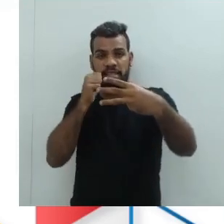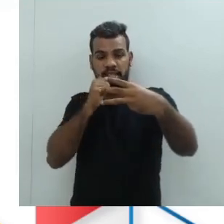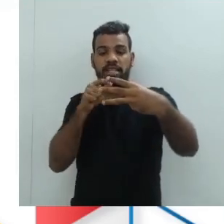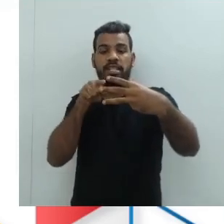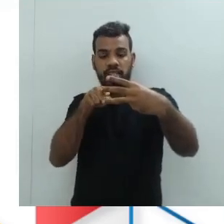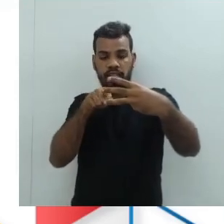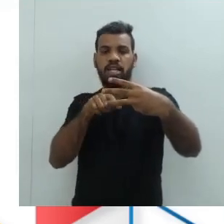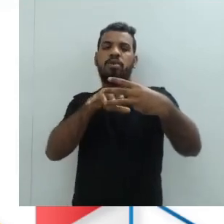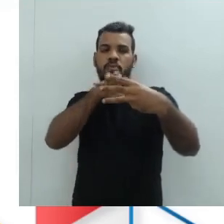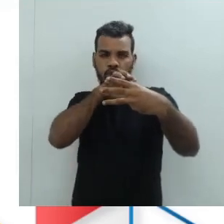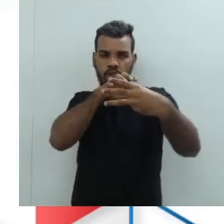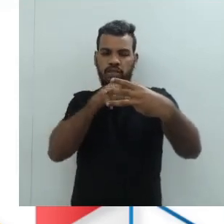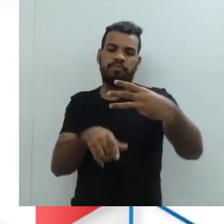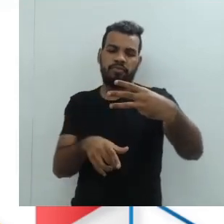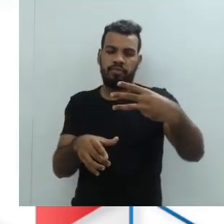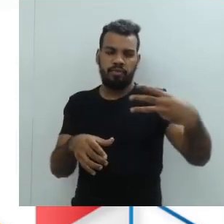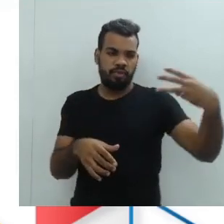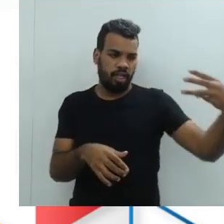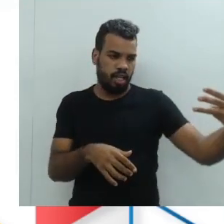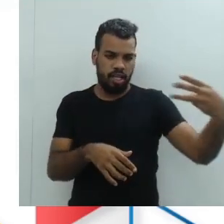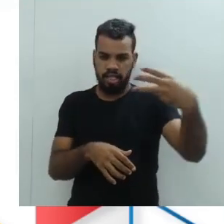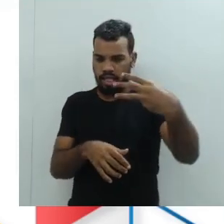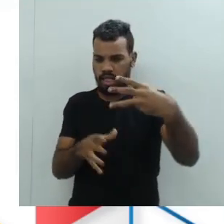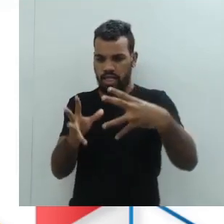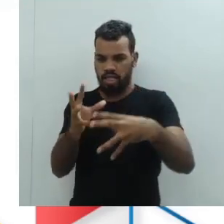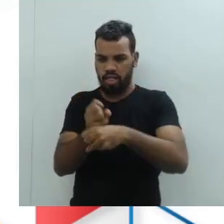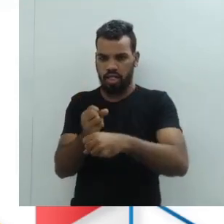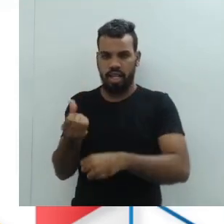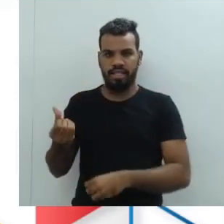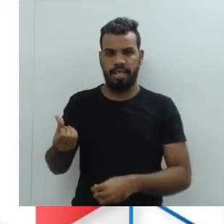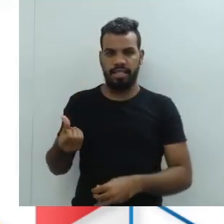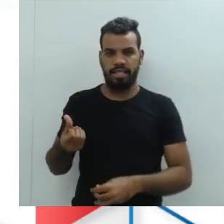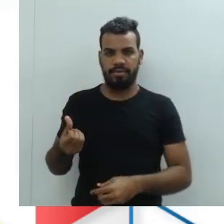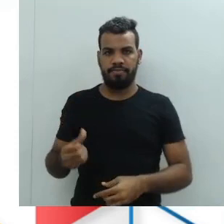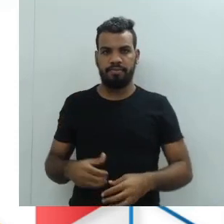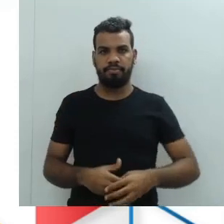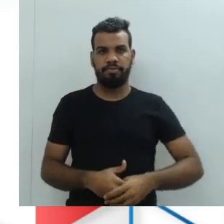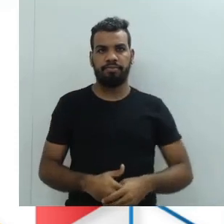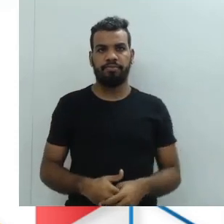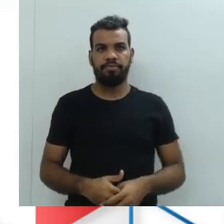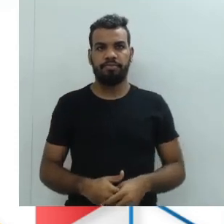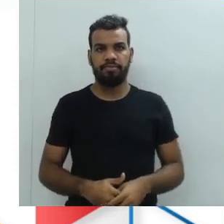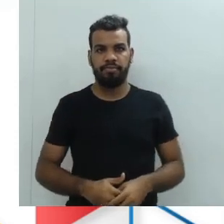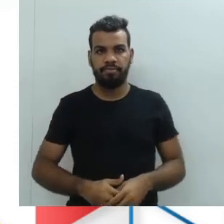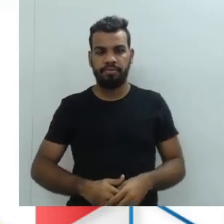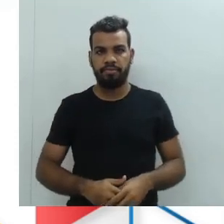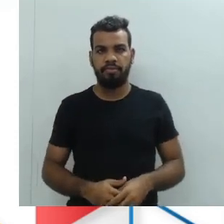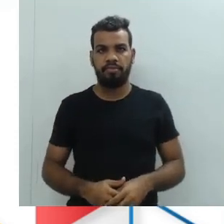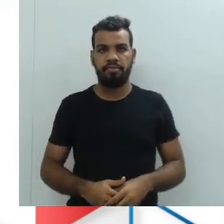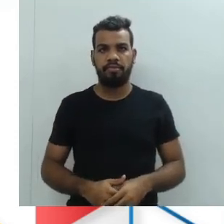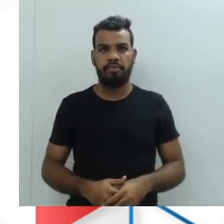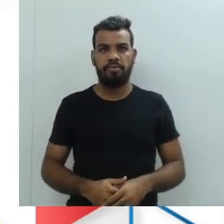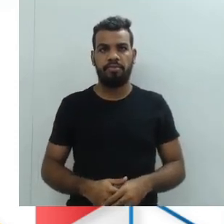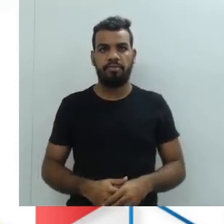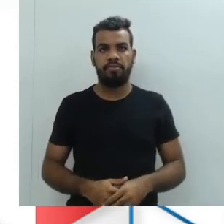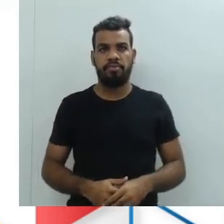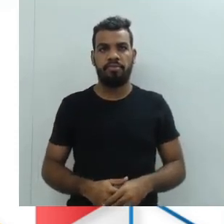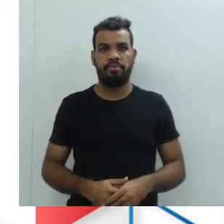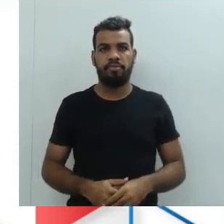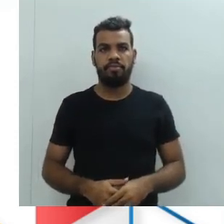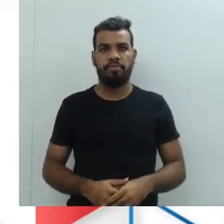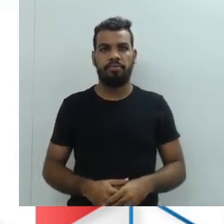também pelo Sport. Então, um total de 6 pessoas. Aí, ó, na barra de